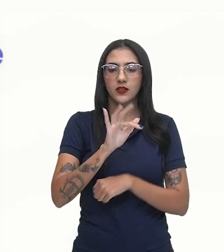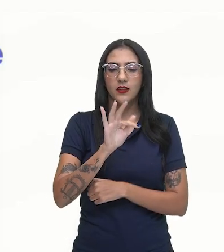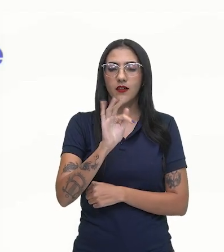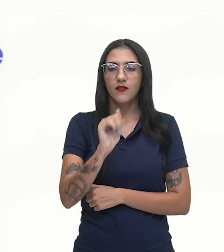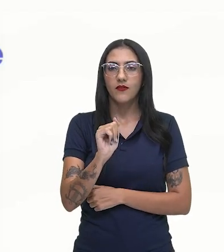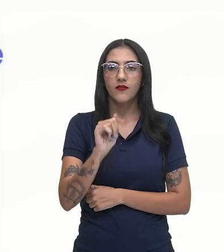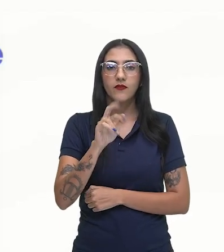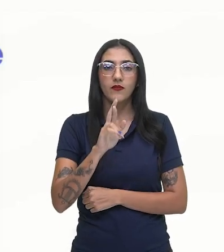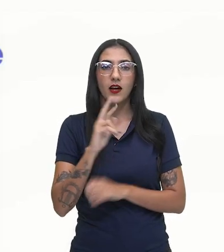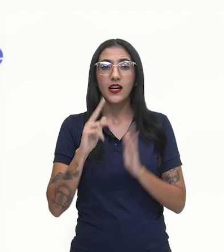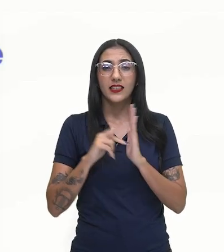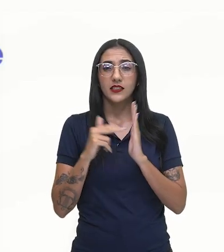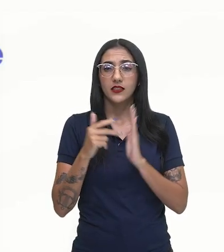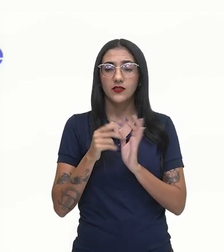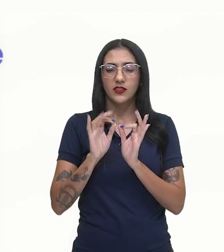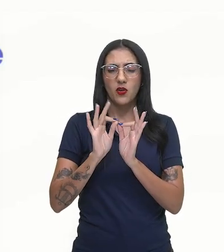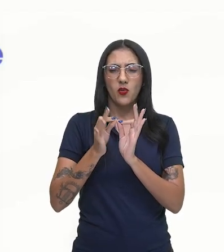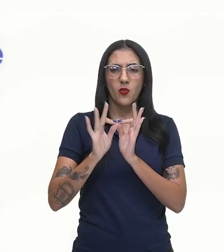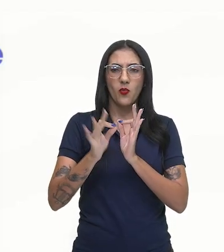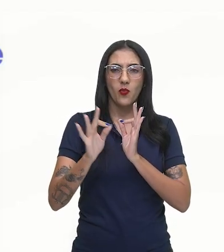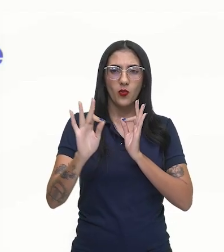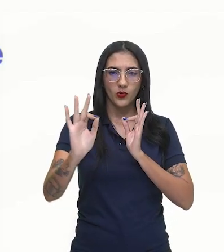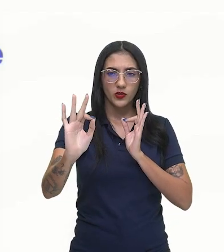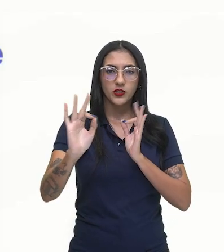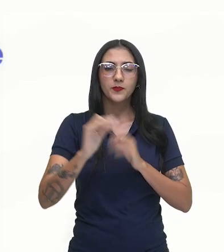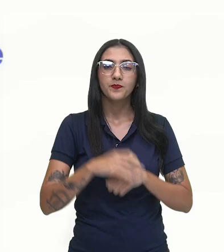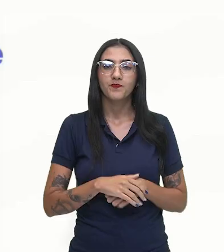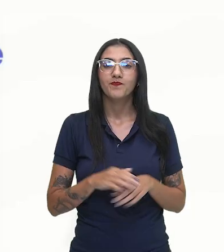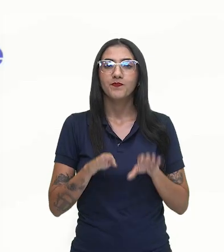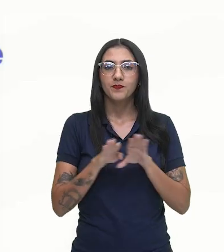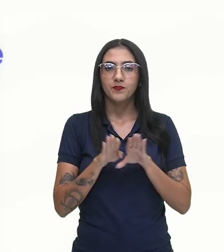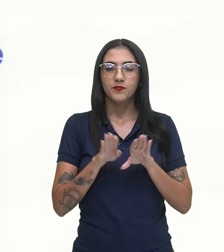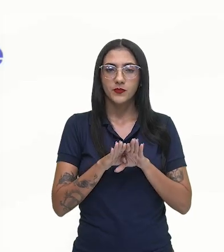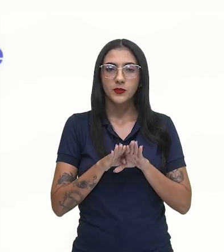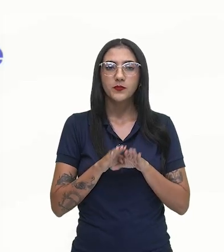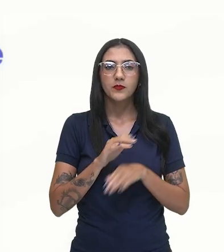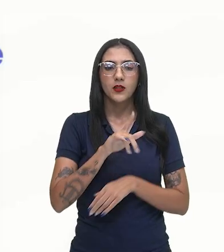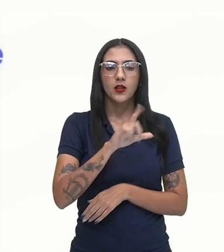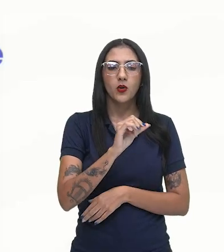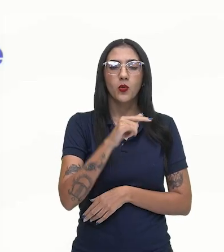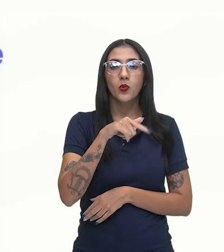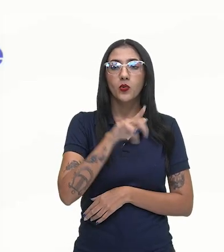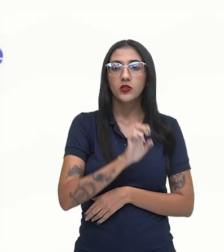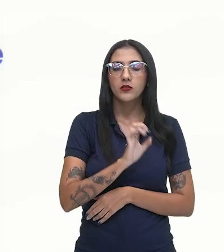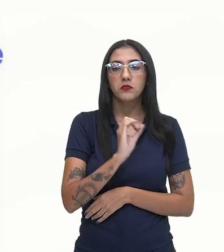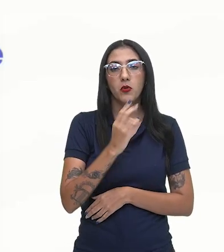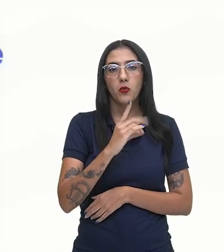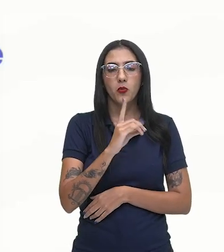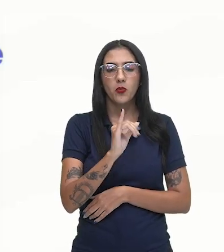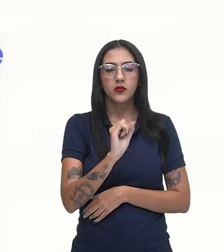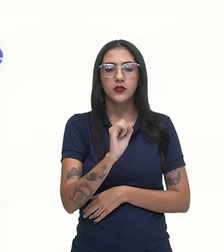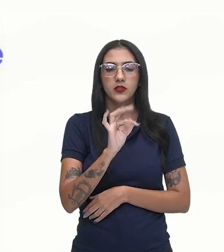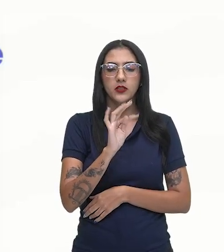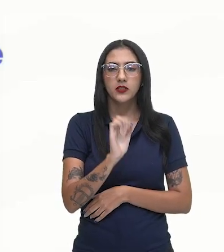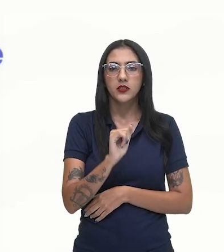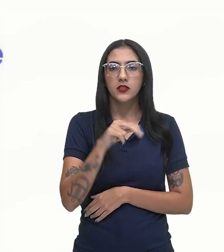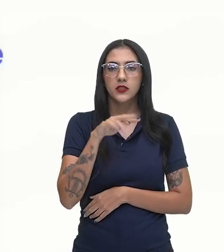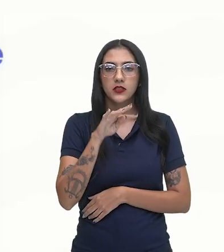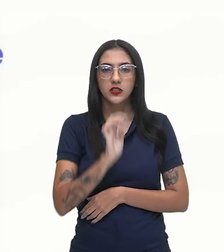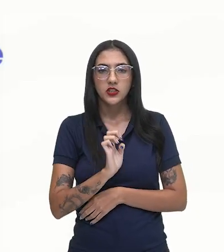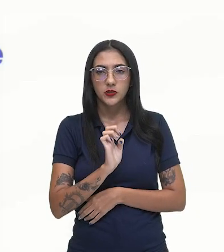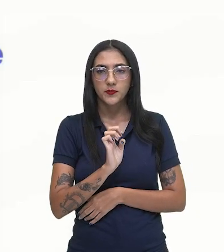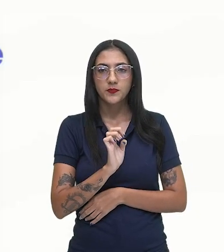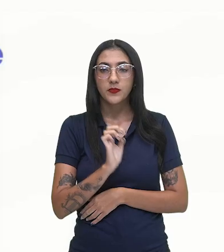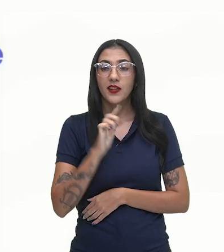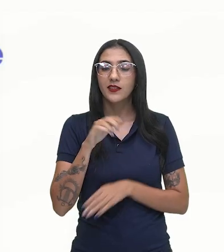far, que é longe, ok? A mesma coisa, né? Eu falo para vocês, só porque ele termina em consoante, vogal, consoante, não, ele